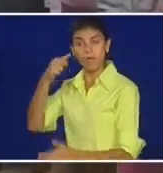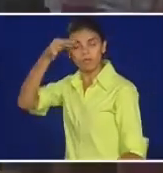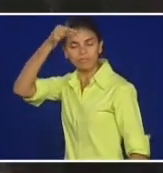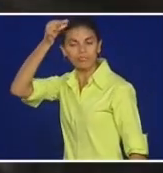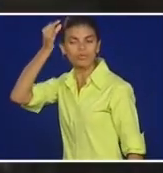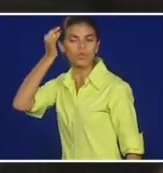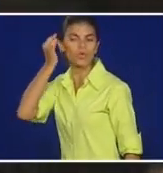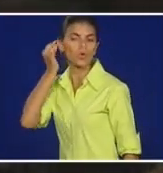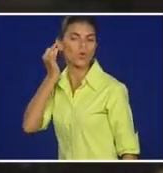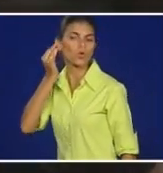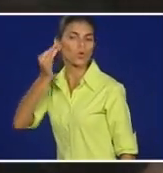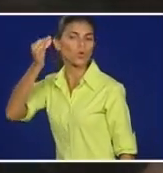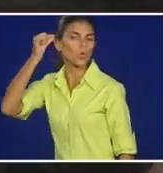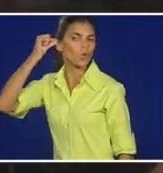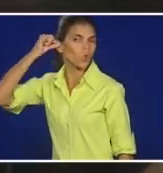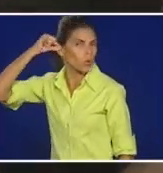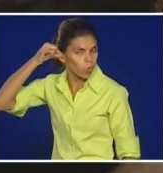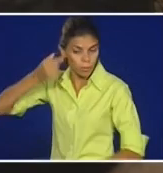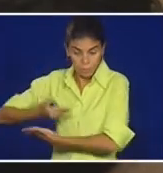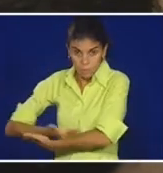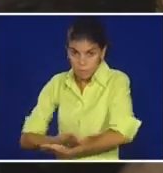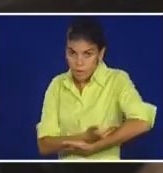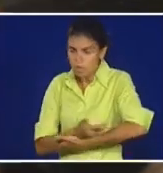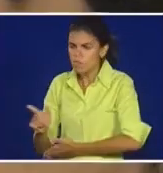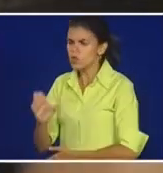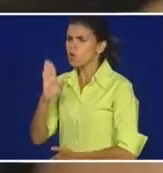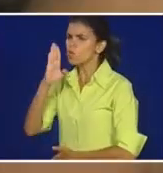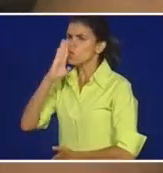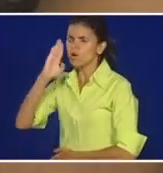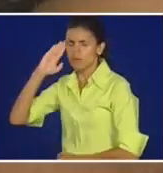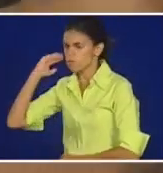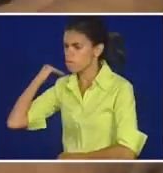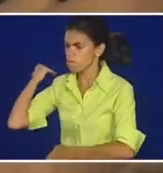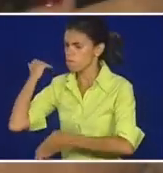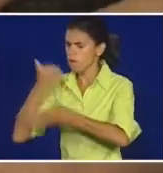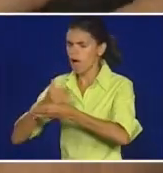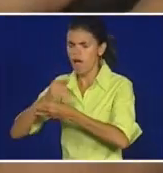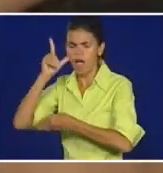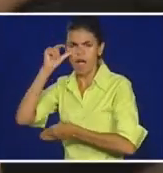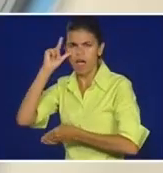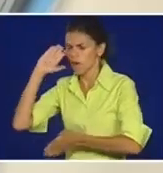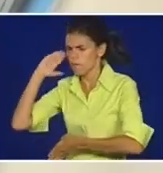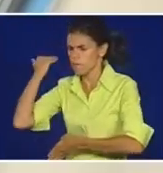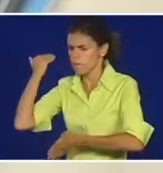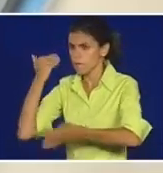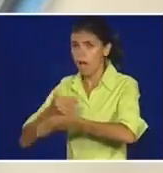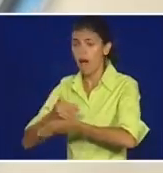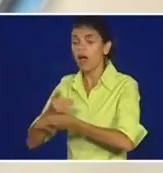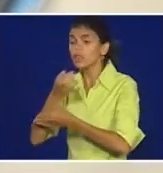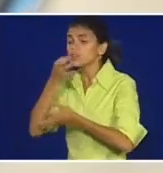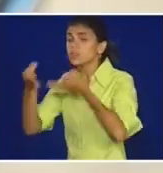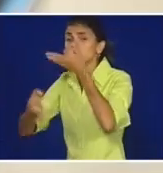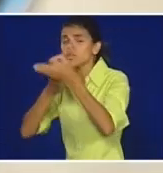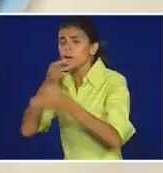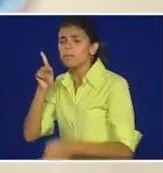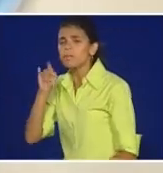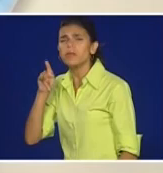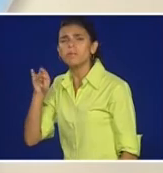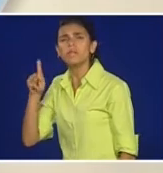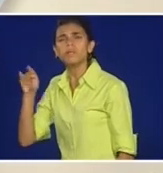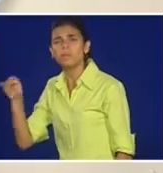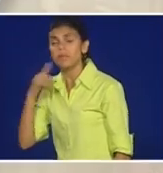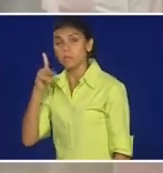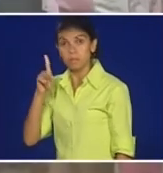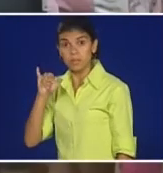uma sondazinha na orelhinha do bebê, só necessita que ele esteja em estado de sono profundo. É mandado um estímulo, pi,